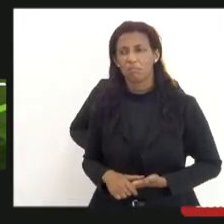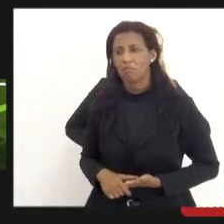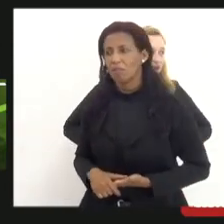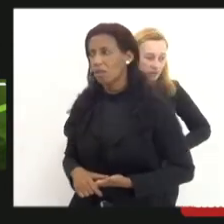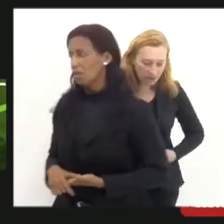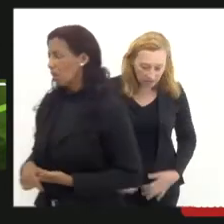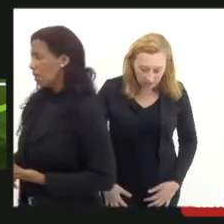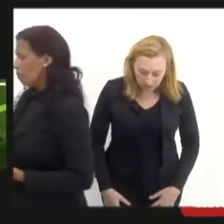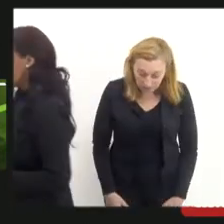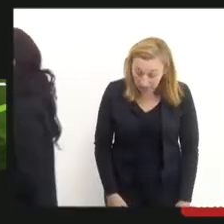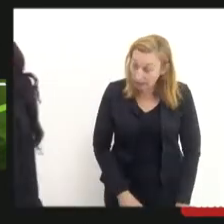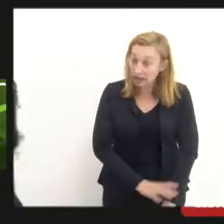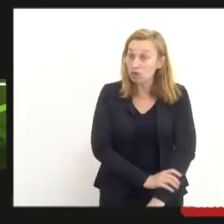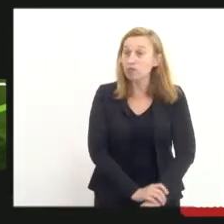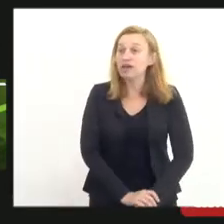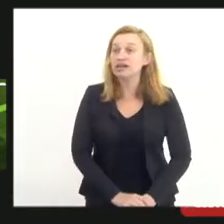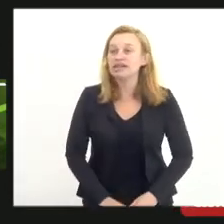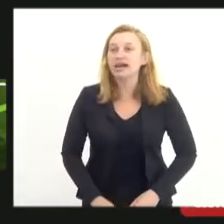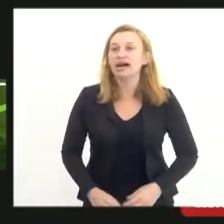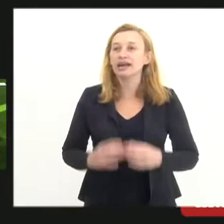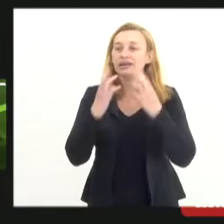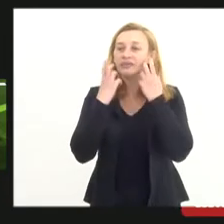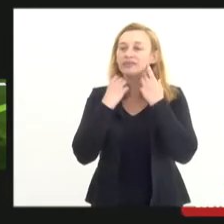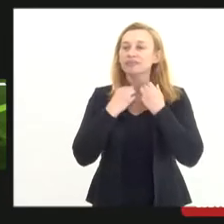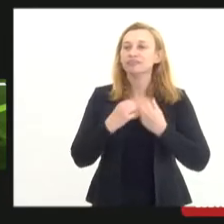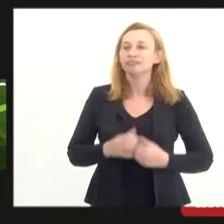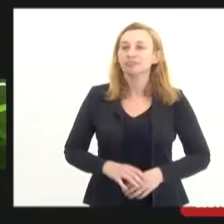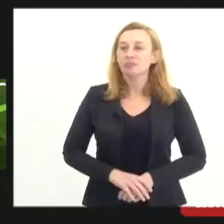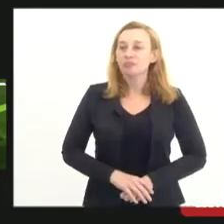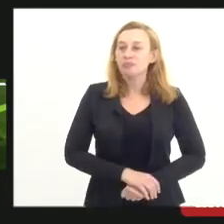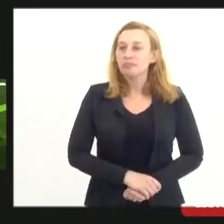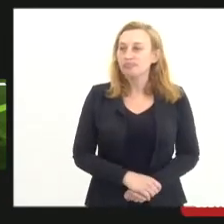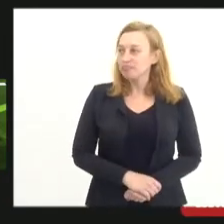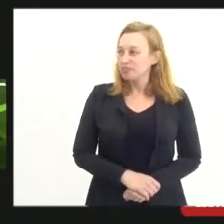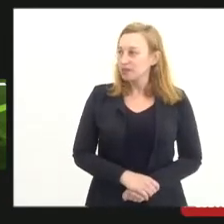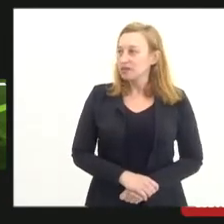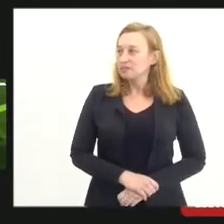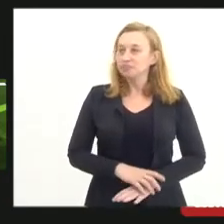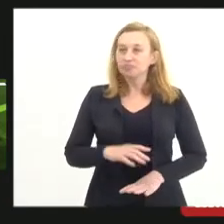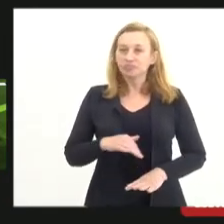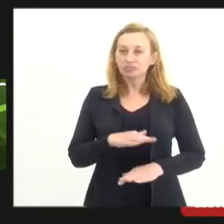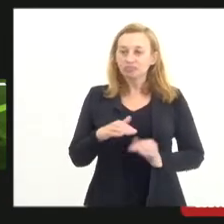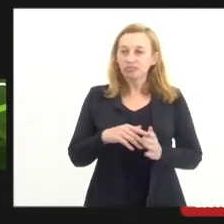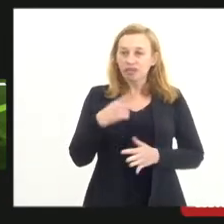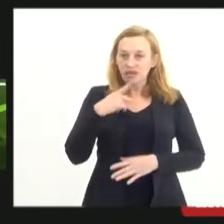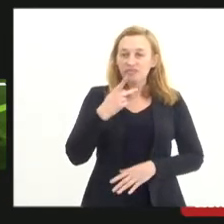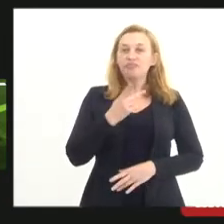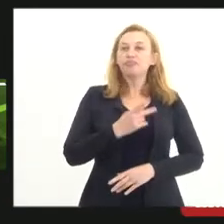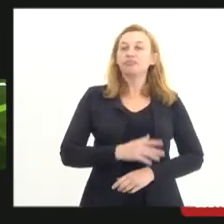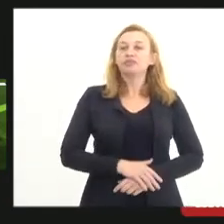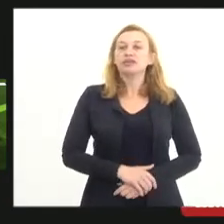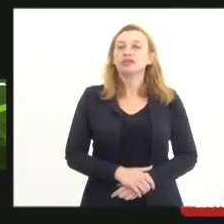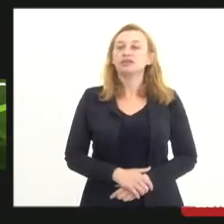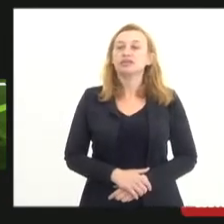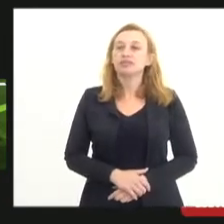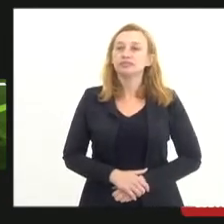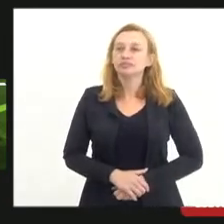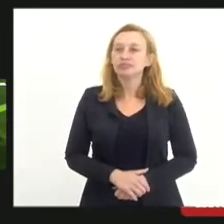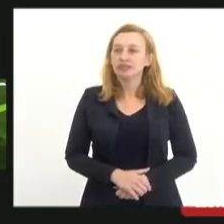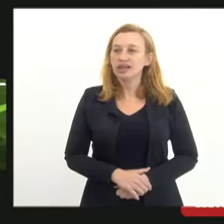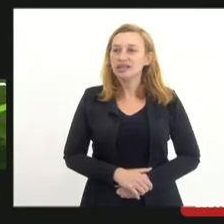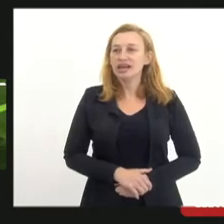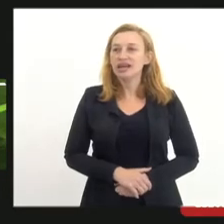perguntar, né, em primeiro lugar, né, apesar de você ter feito essas colocações todas, né,